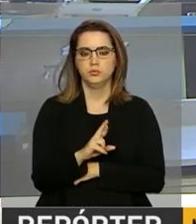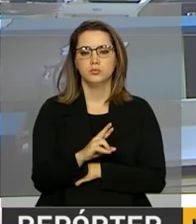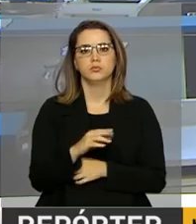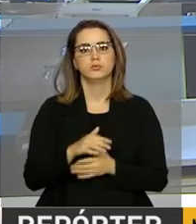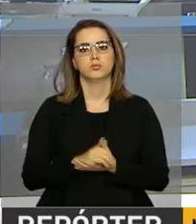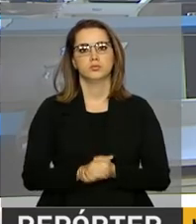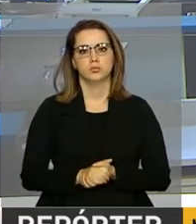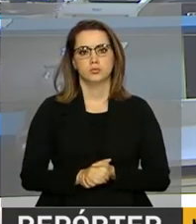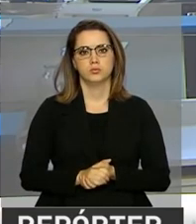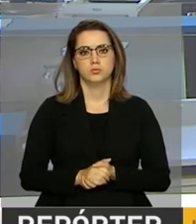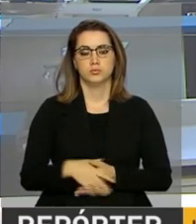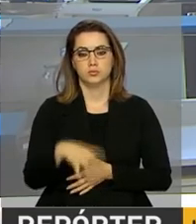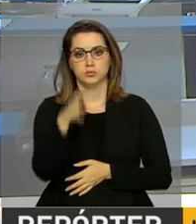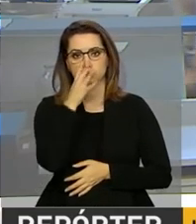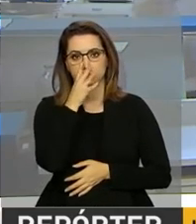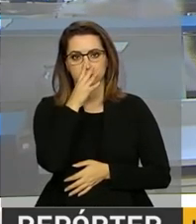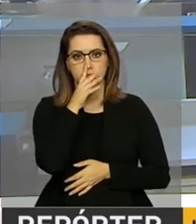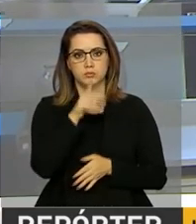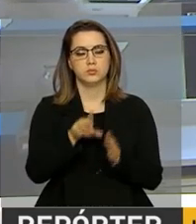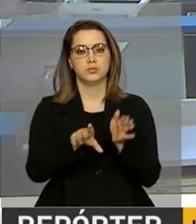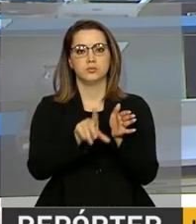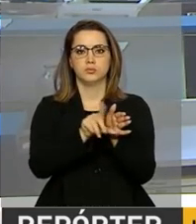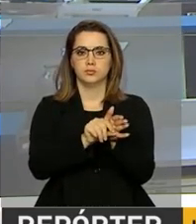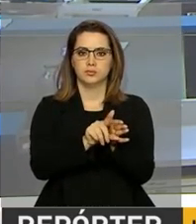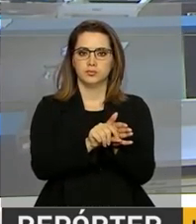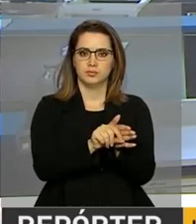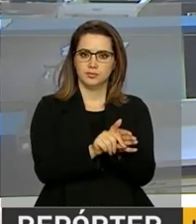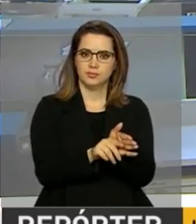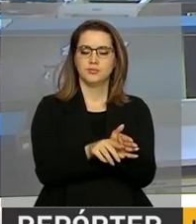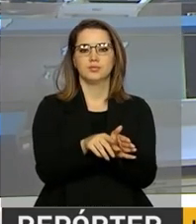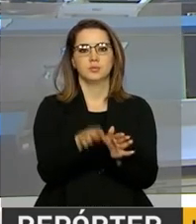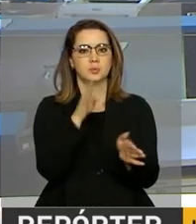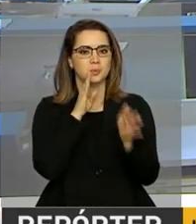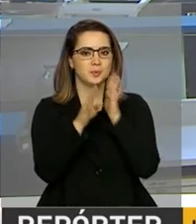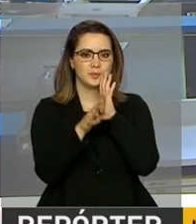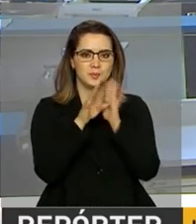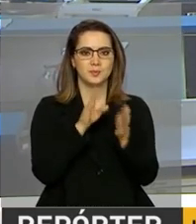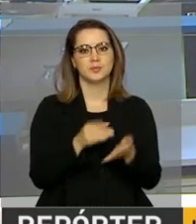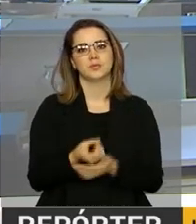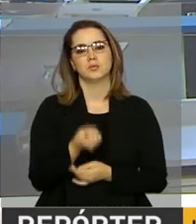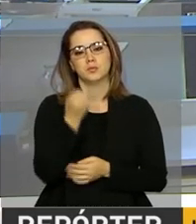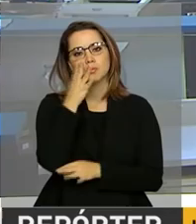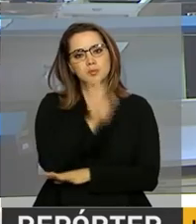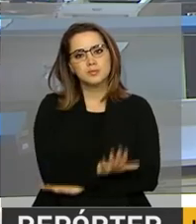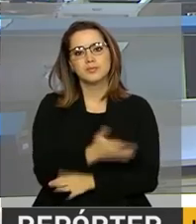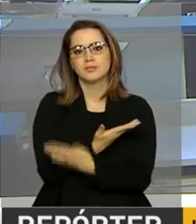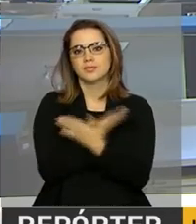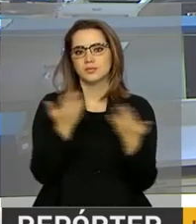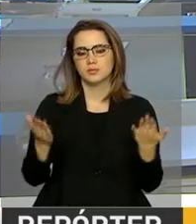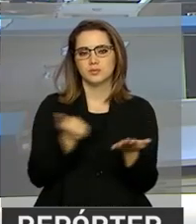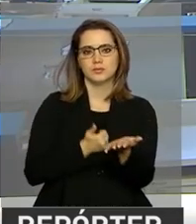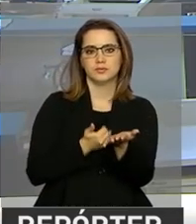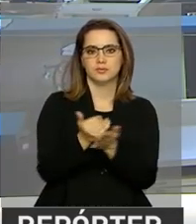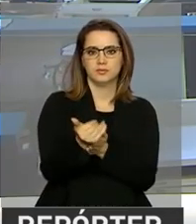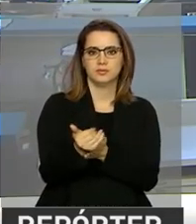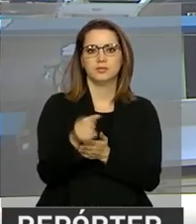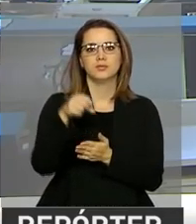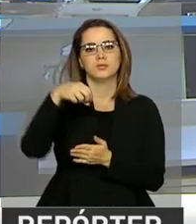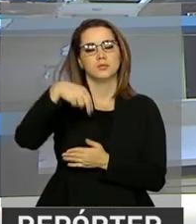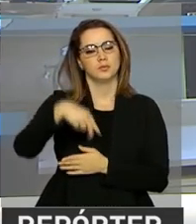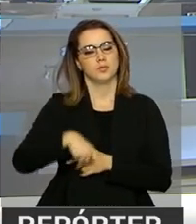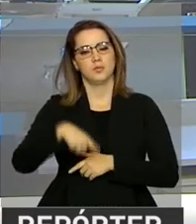do Repórter NBR. Acompanhe também as novidades em nossas redes sociais. Uma boa tarde para você, um bom